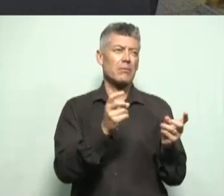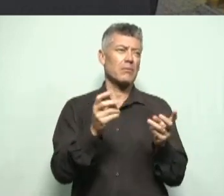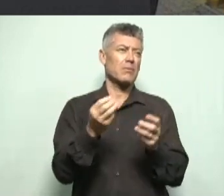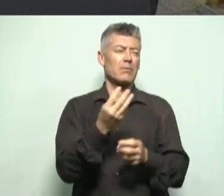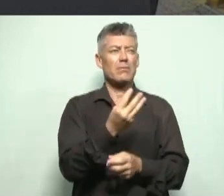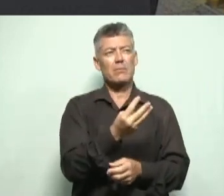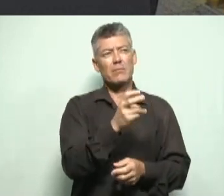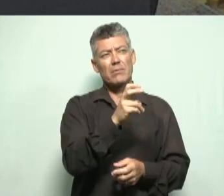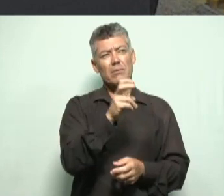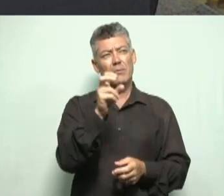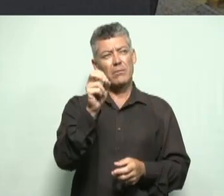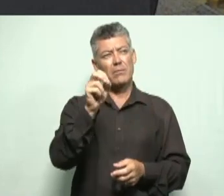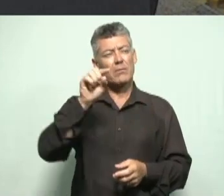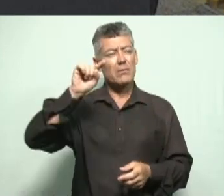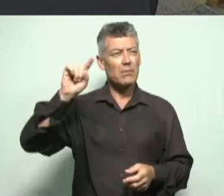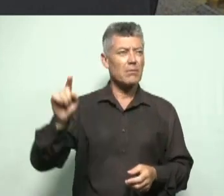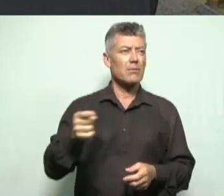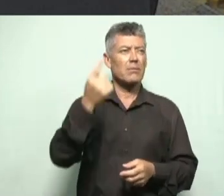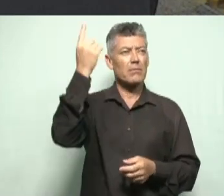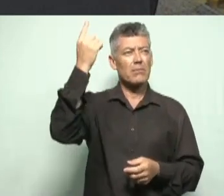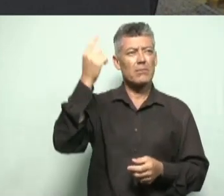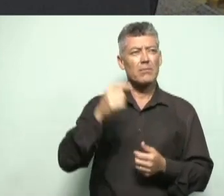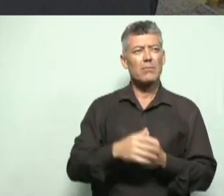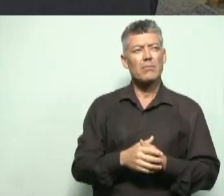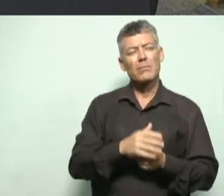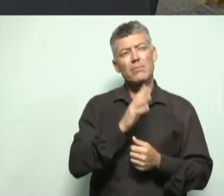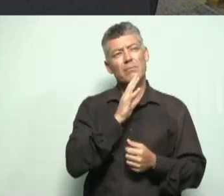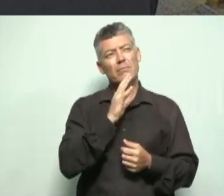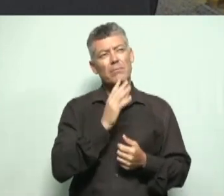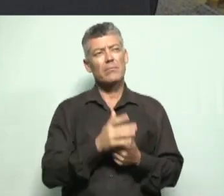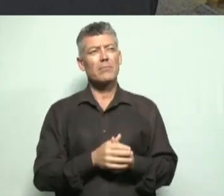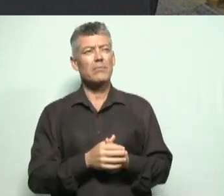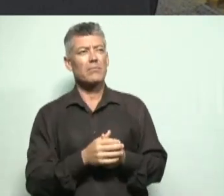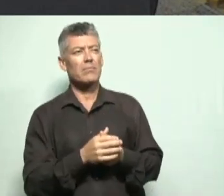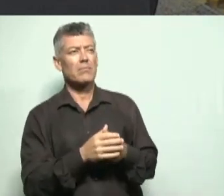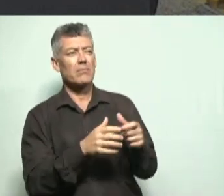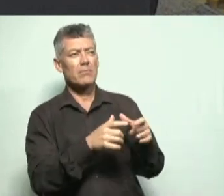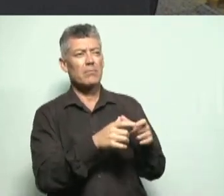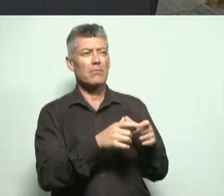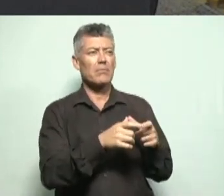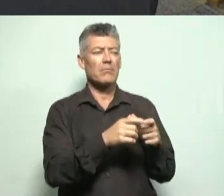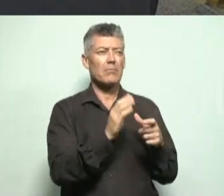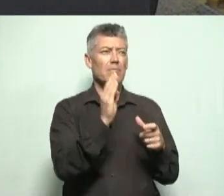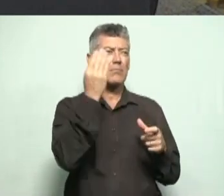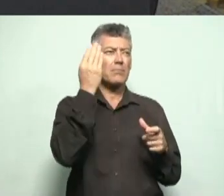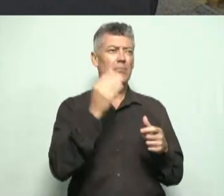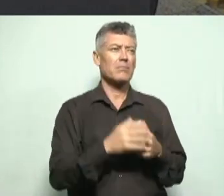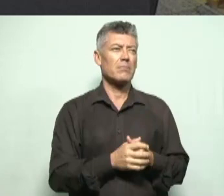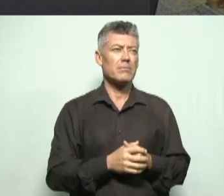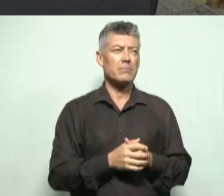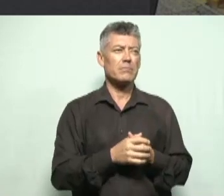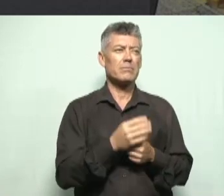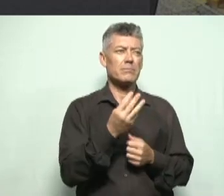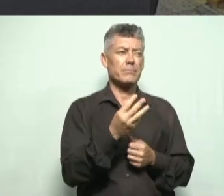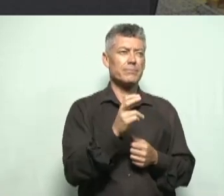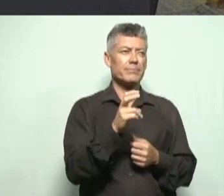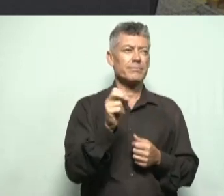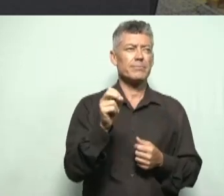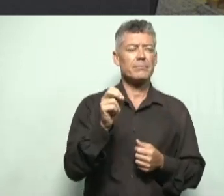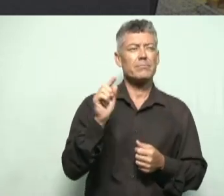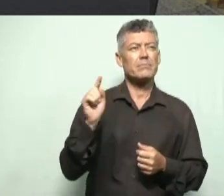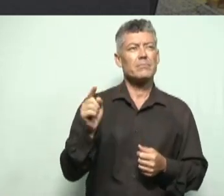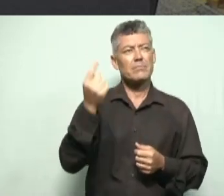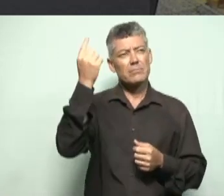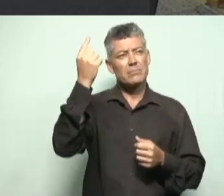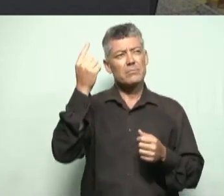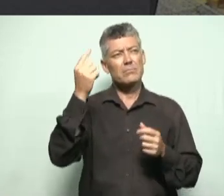350 milhões de discos, isso conhecido, fora os discos piratas, né? 350, viu, Júlia? 350 milhões de discos no